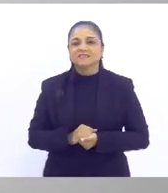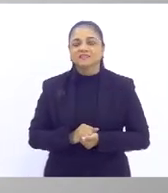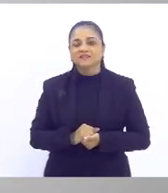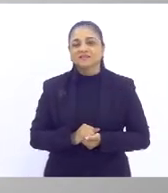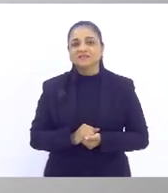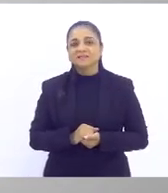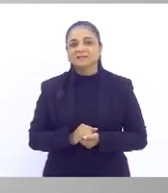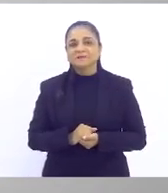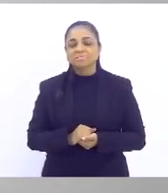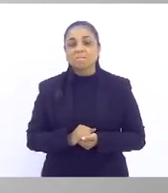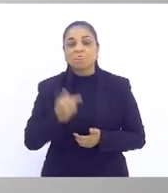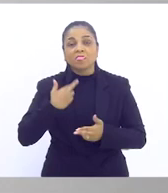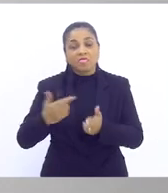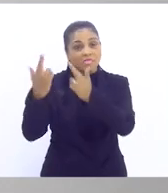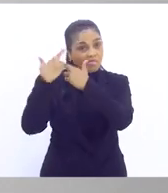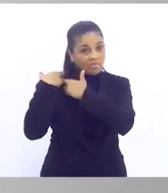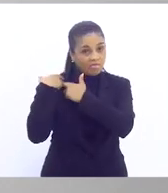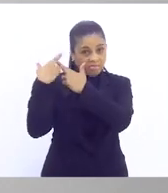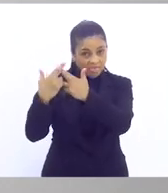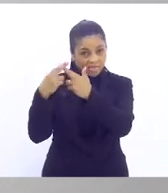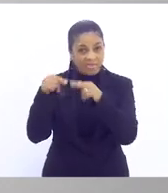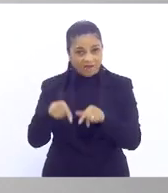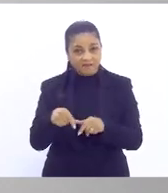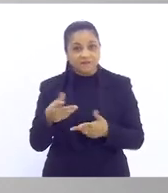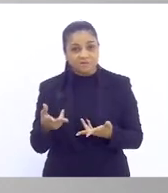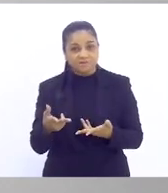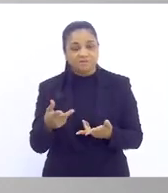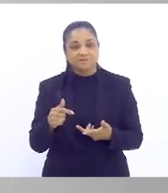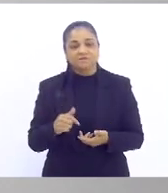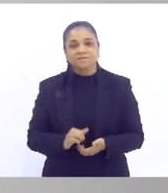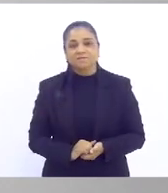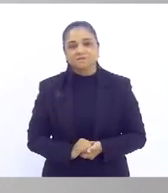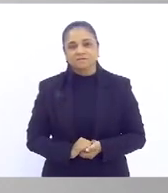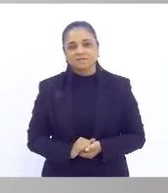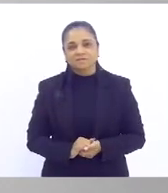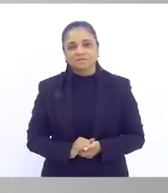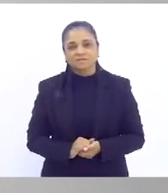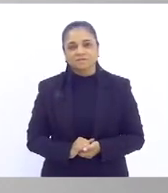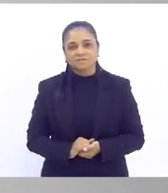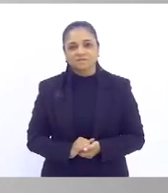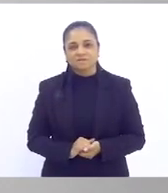quanto à responsabilidade olha só